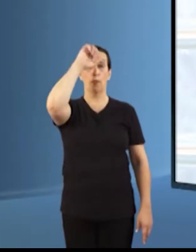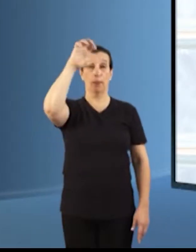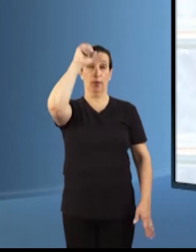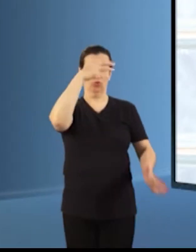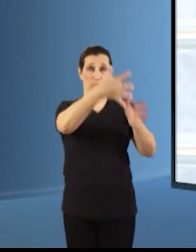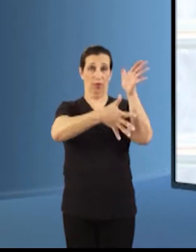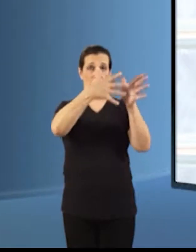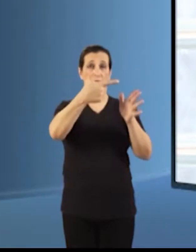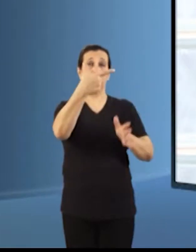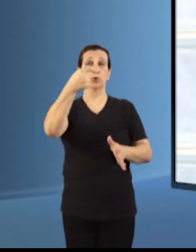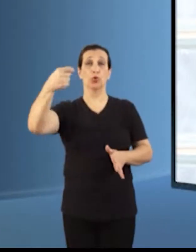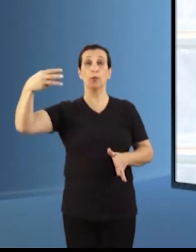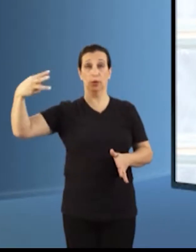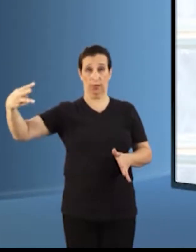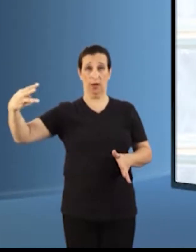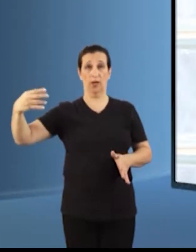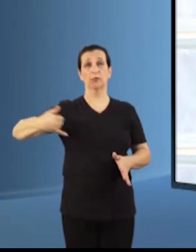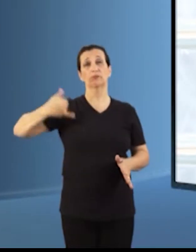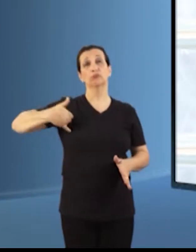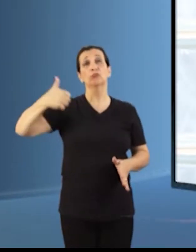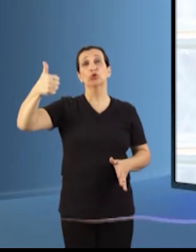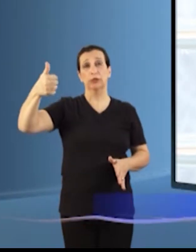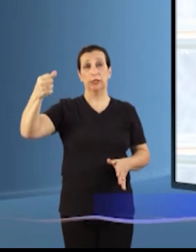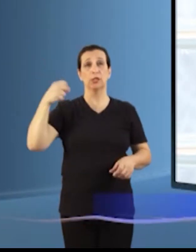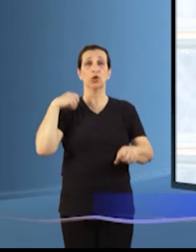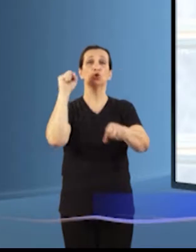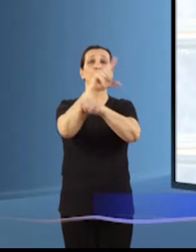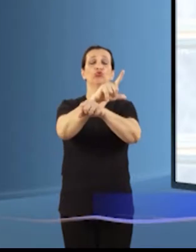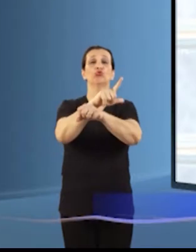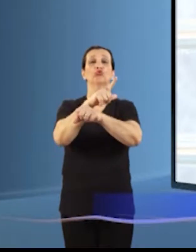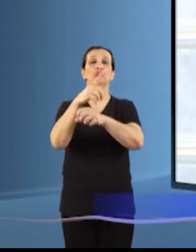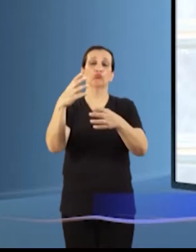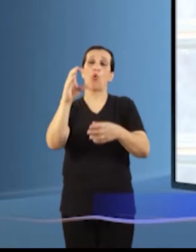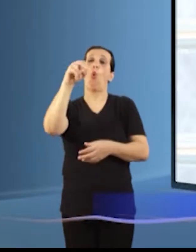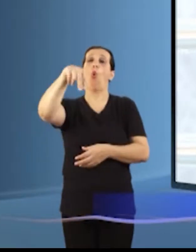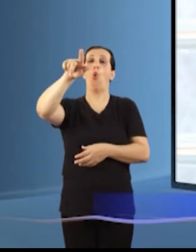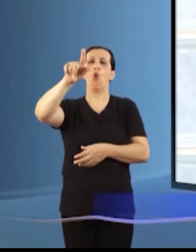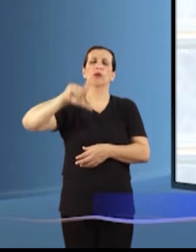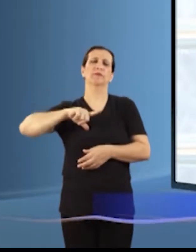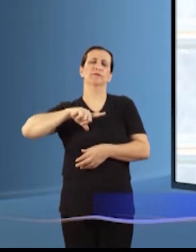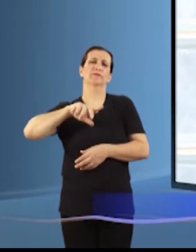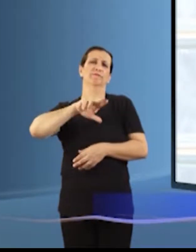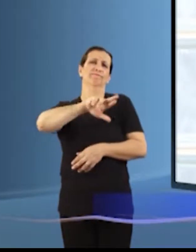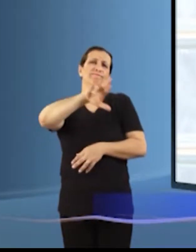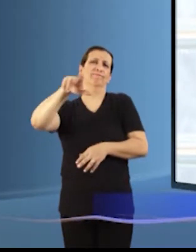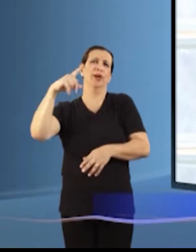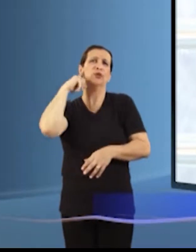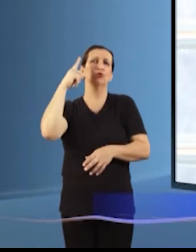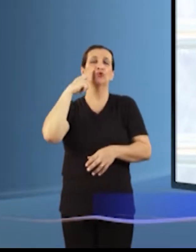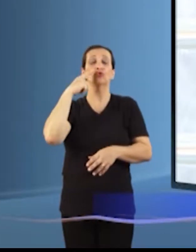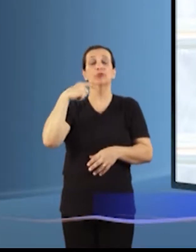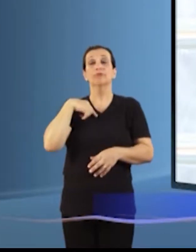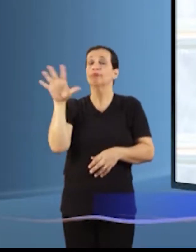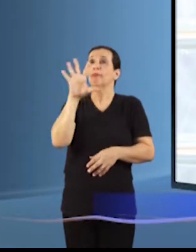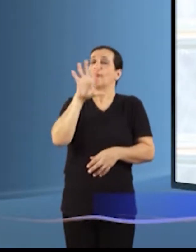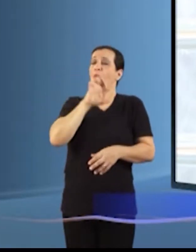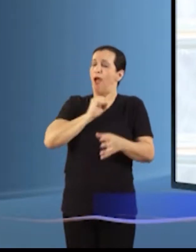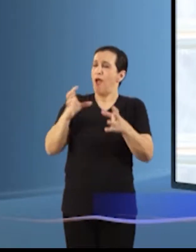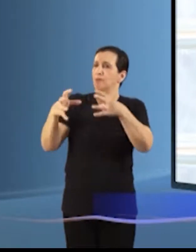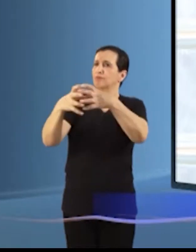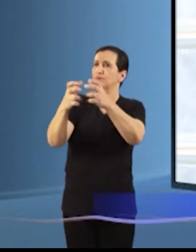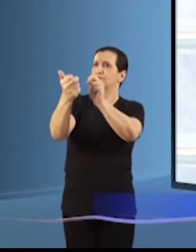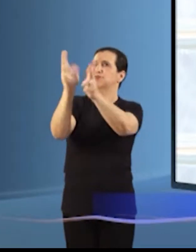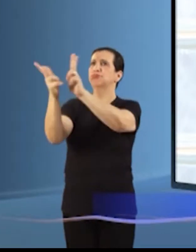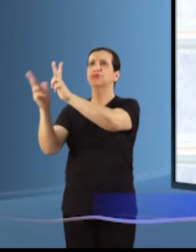Eu aprendi Libras em 2003, quando entrei para uma ONG onde tinha vários surdos. E acabei apaixonando pela essa comunidade